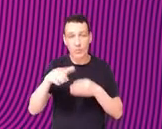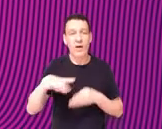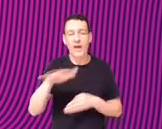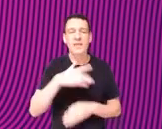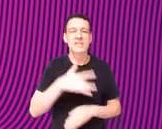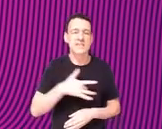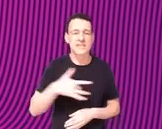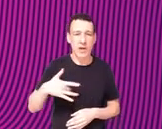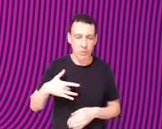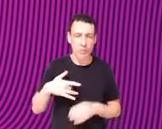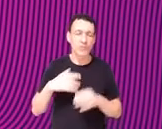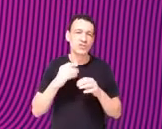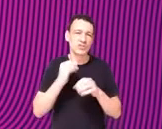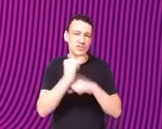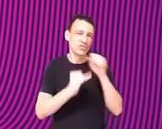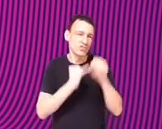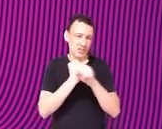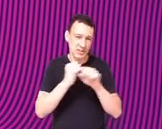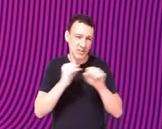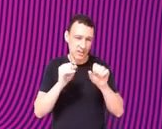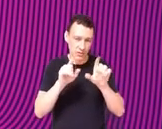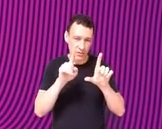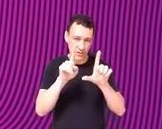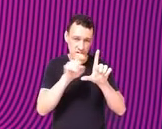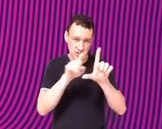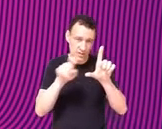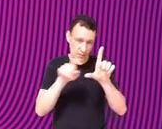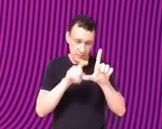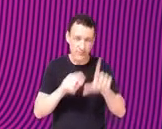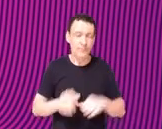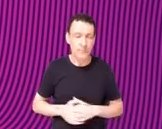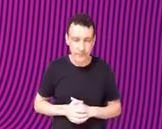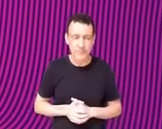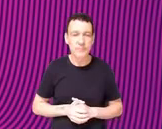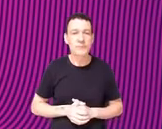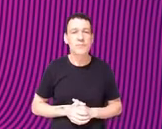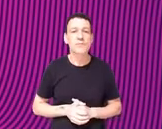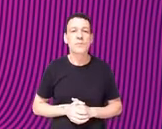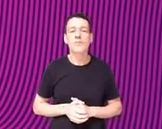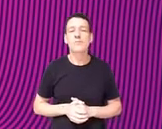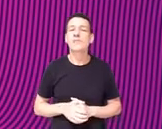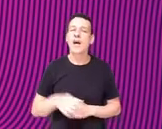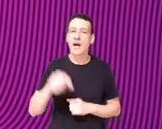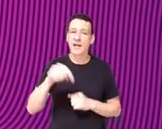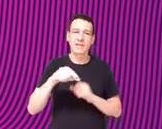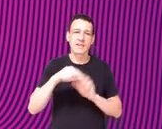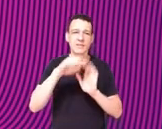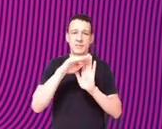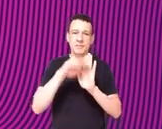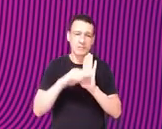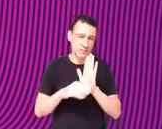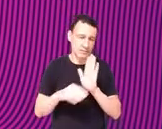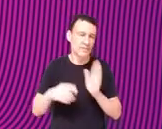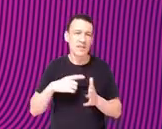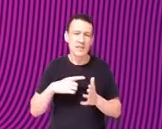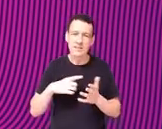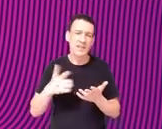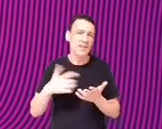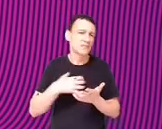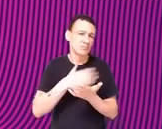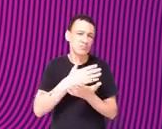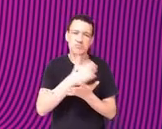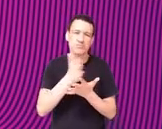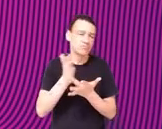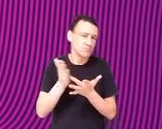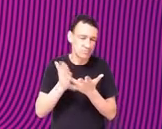é precisamente sobre cardíaca. Aqui temos os vários roadmaps que têm sido produzidos pela Federação Mundial